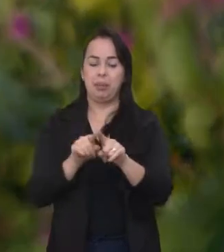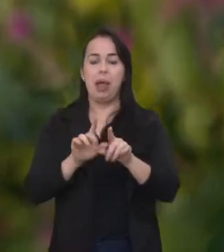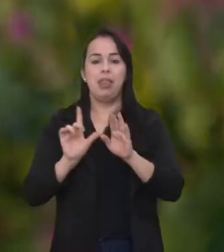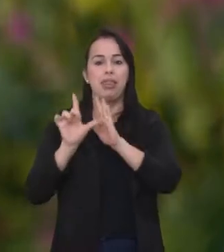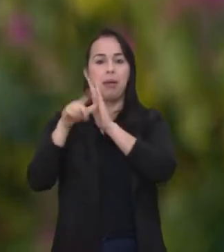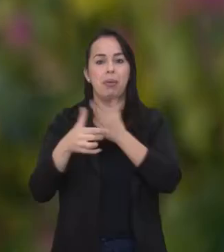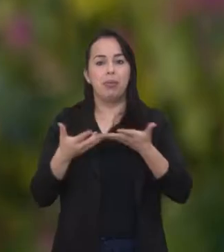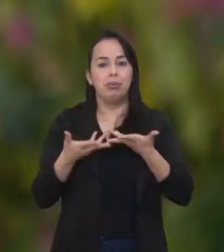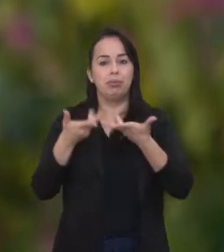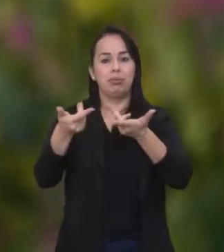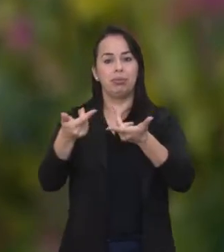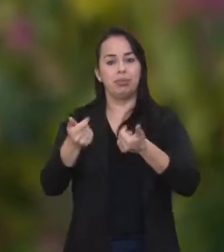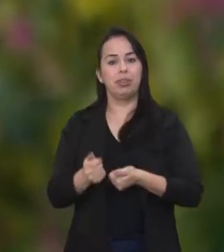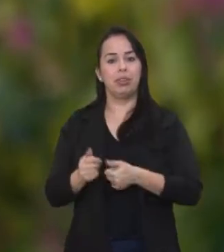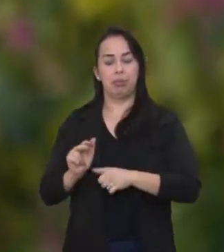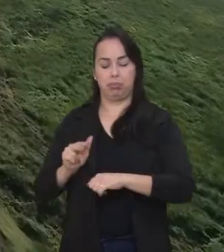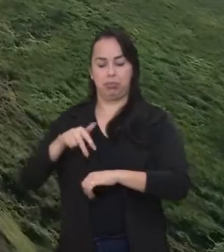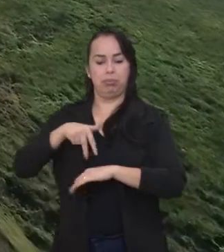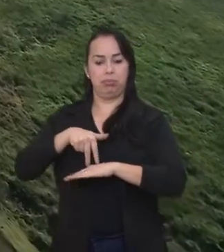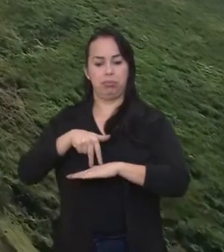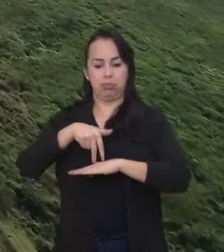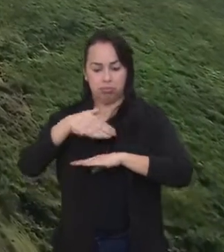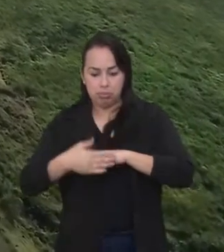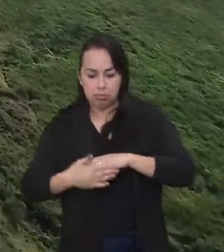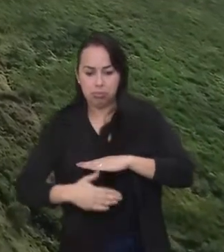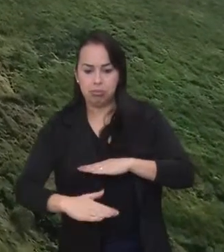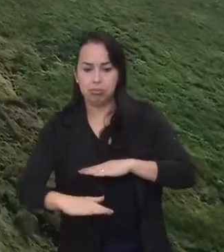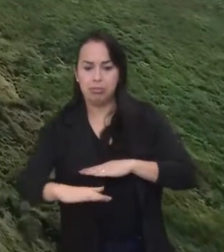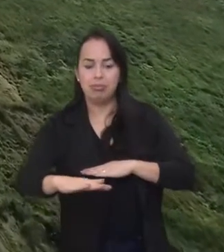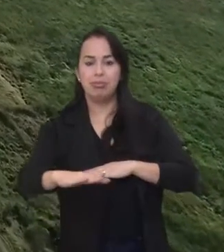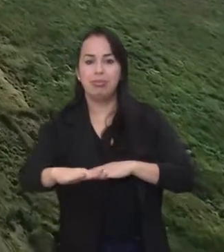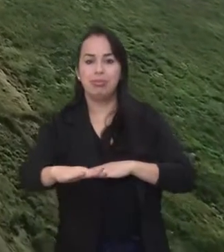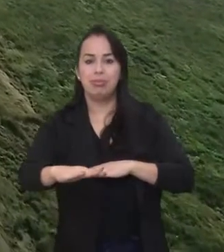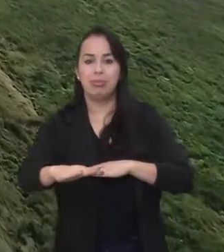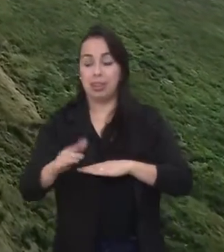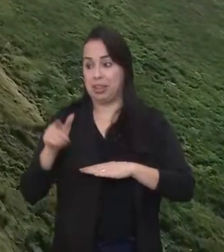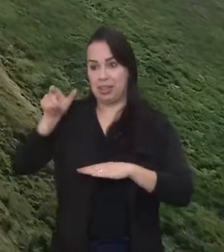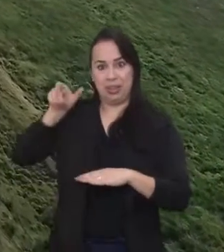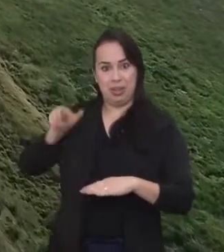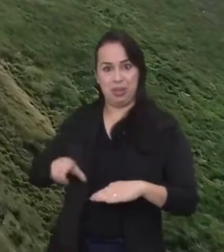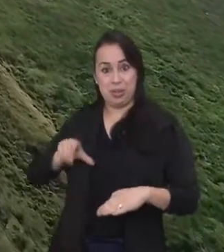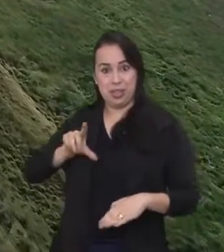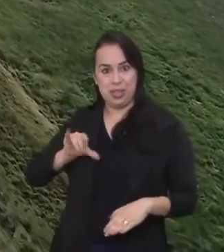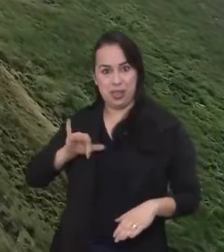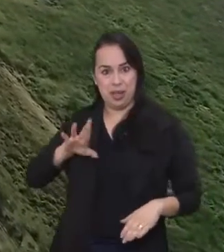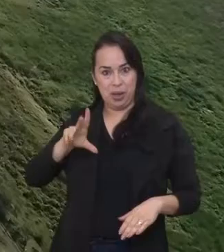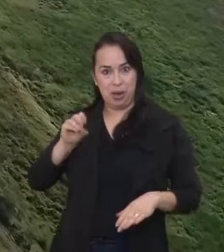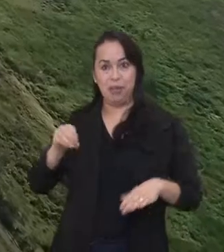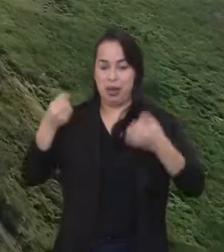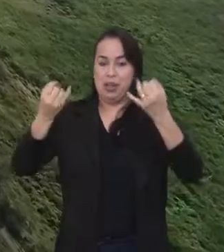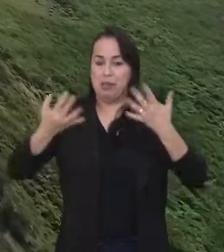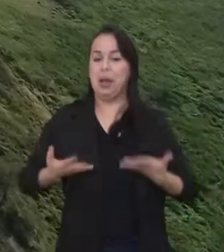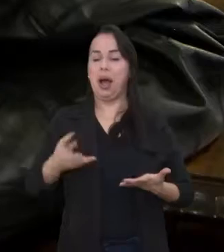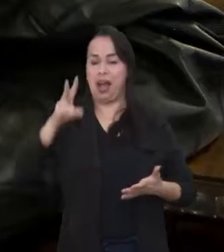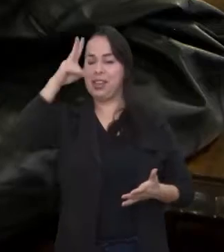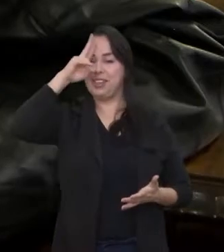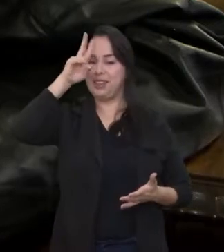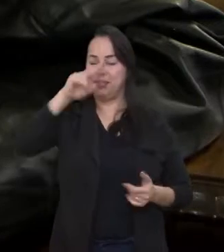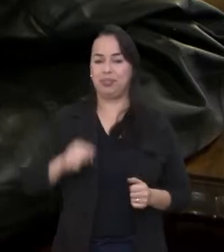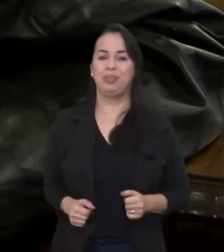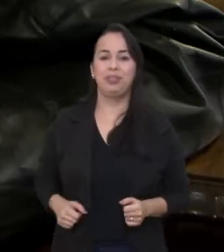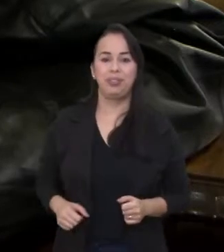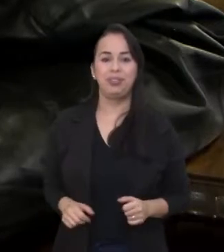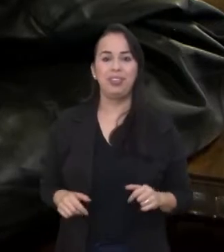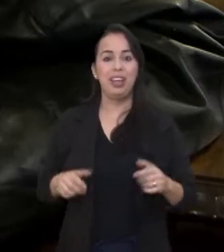para apreciar a vista do banhado ali do Mirante, e é o Ciro que vai nos contar essa incrível história.